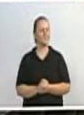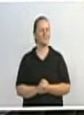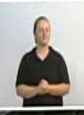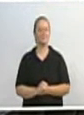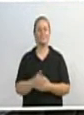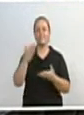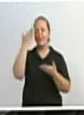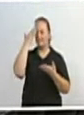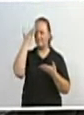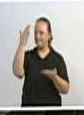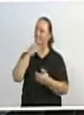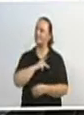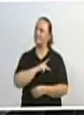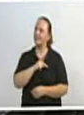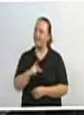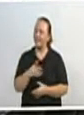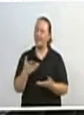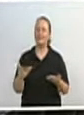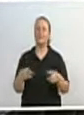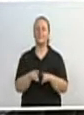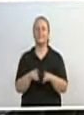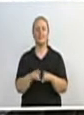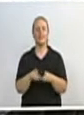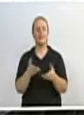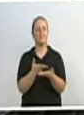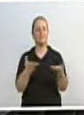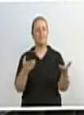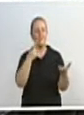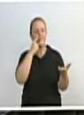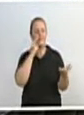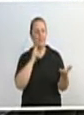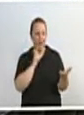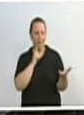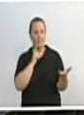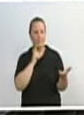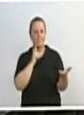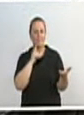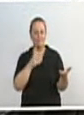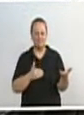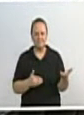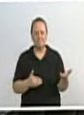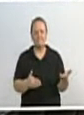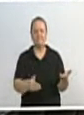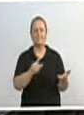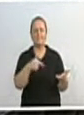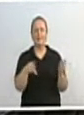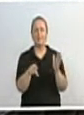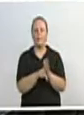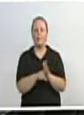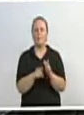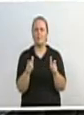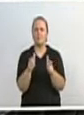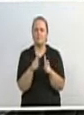Hildebrand, Fábio Fiedler, vereador, presidente da Frente Parlamentar da Micro e Pequena